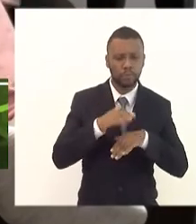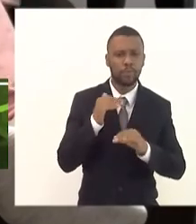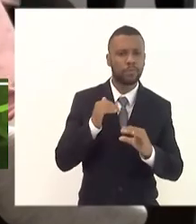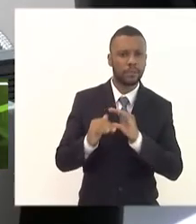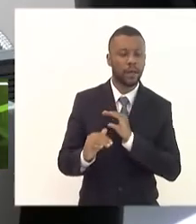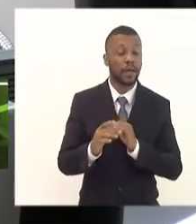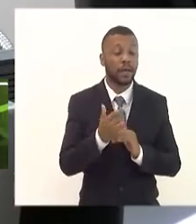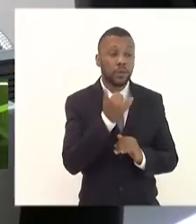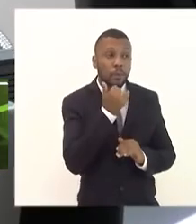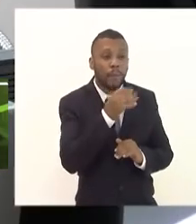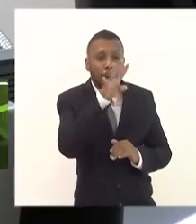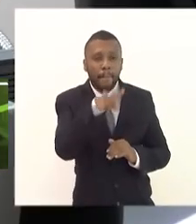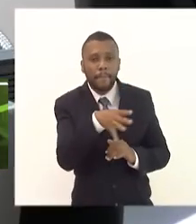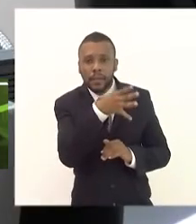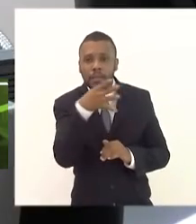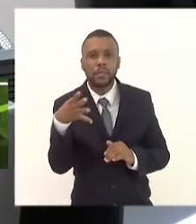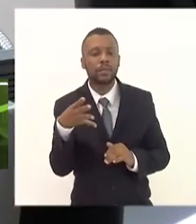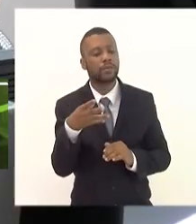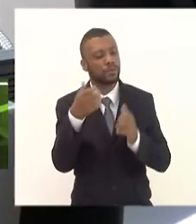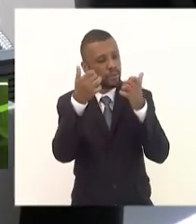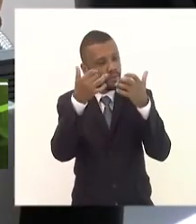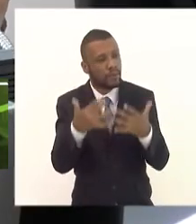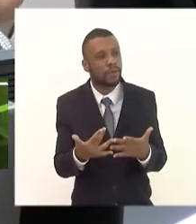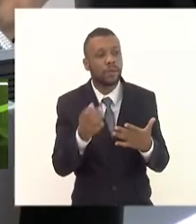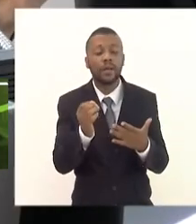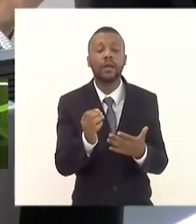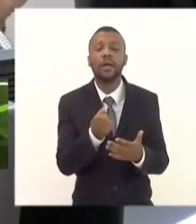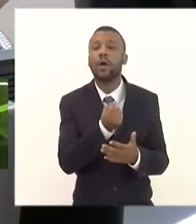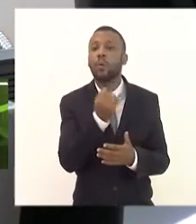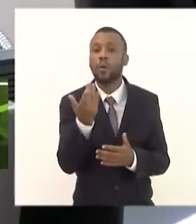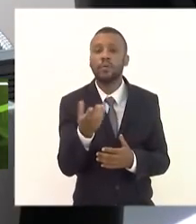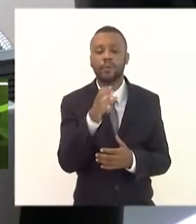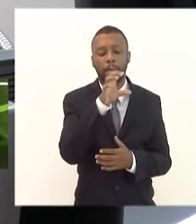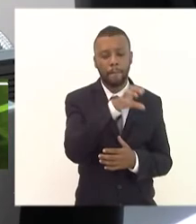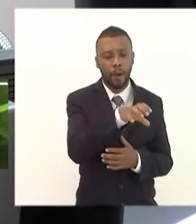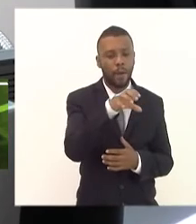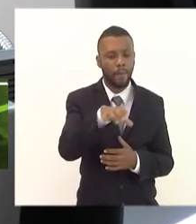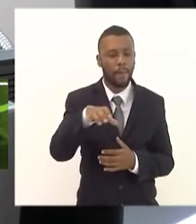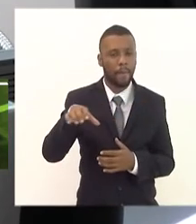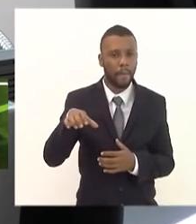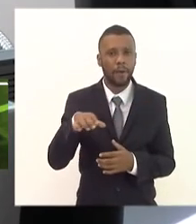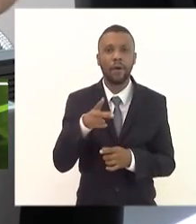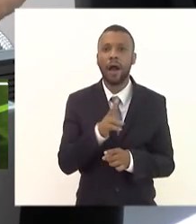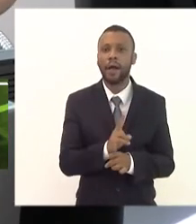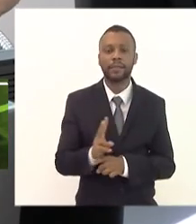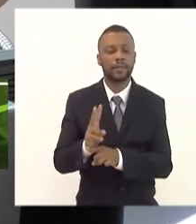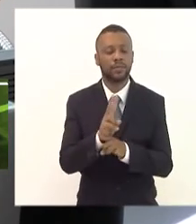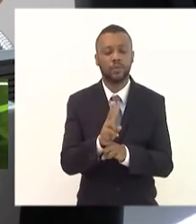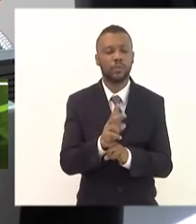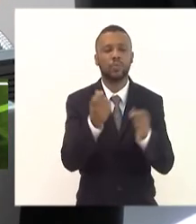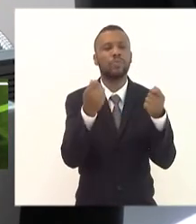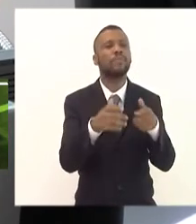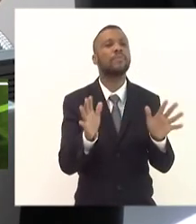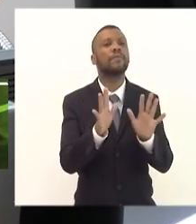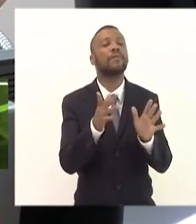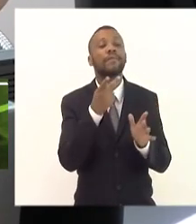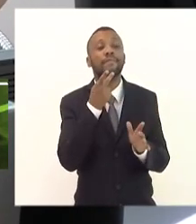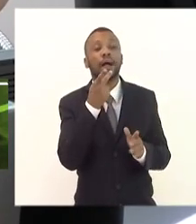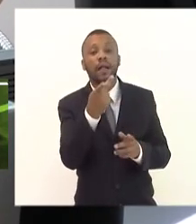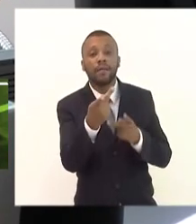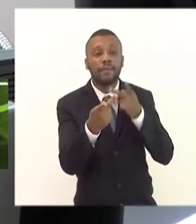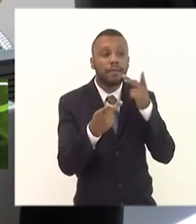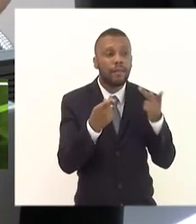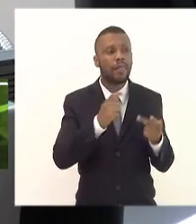estou... Olha só, a planilha que eu estou falando é de não, que corpos hídricos foram atendidos. Não estou querendo planilha. Não estou falando... Eu não estou aqui de...